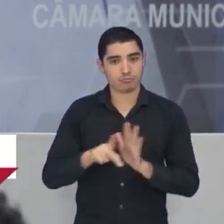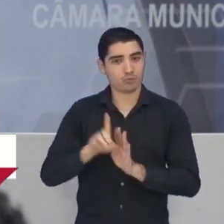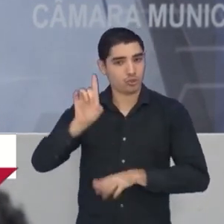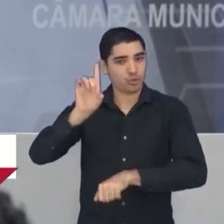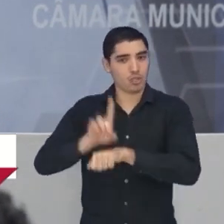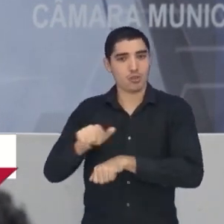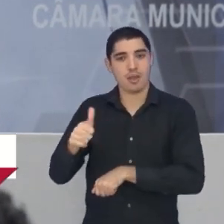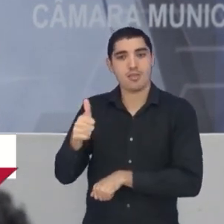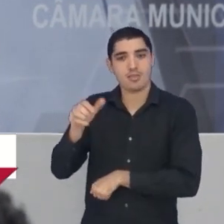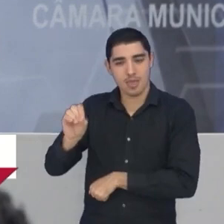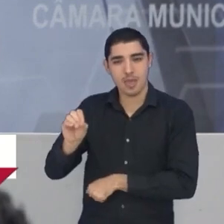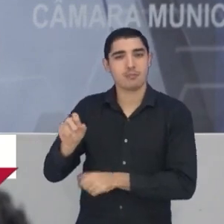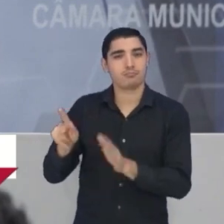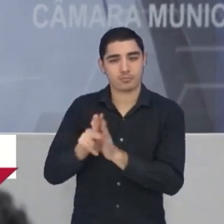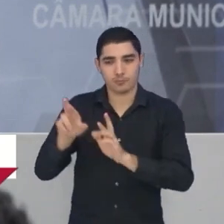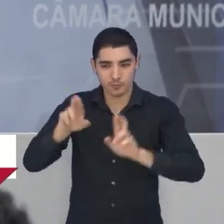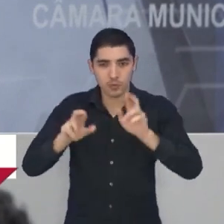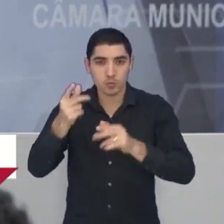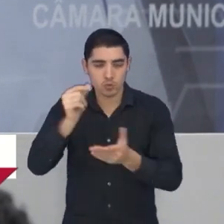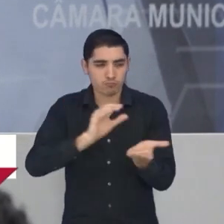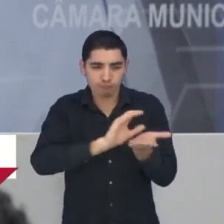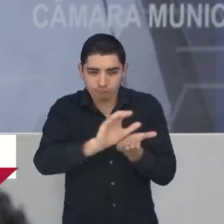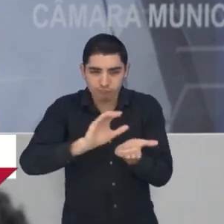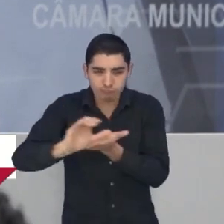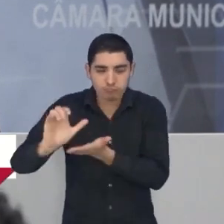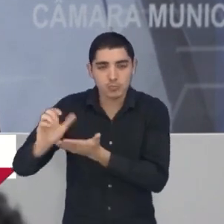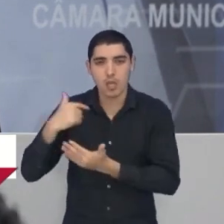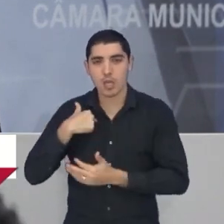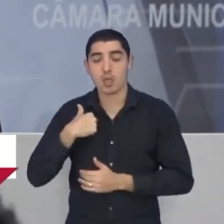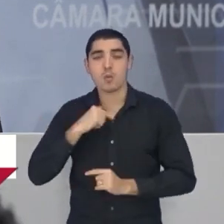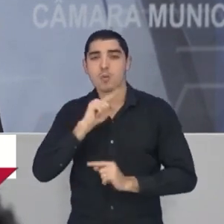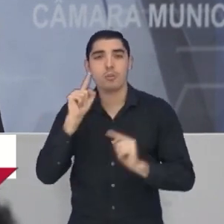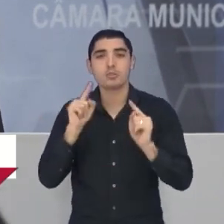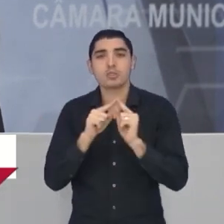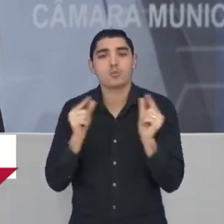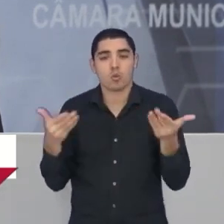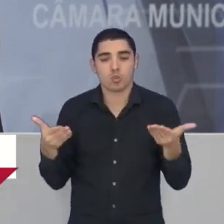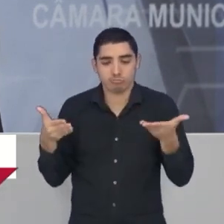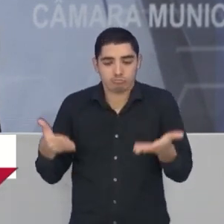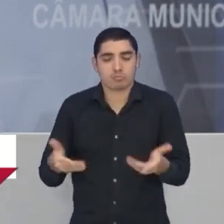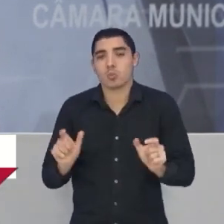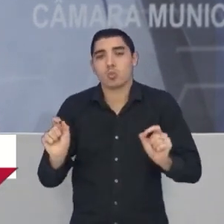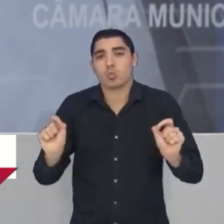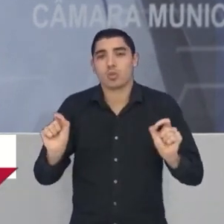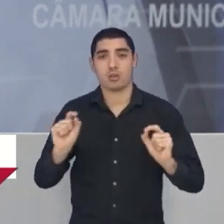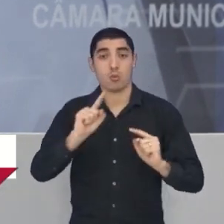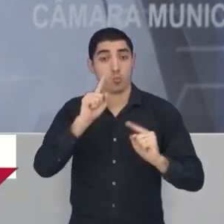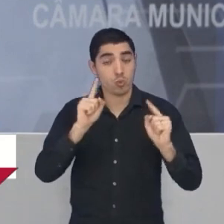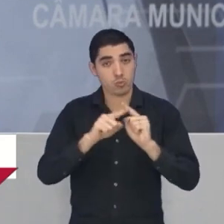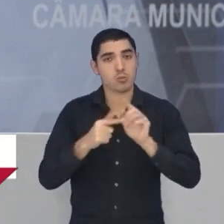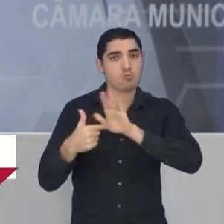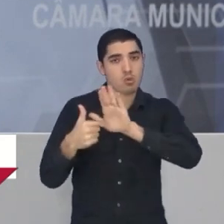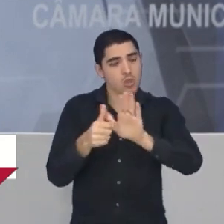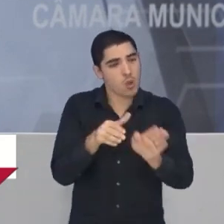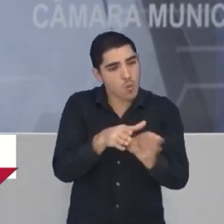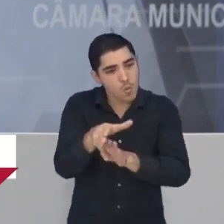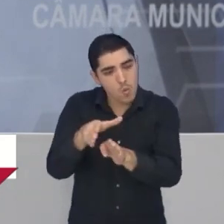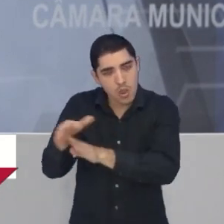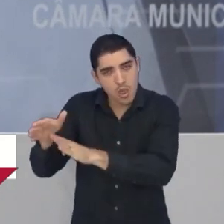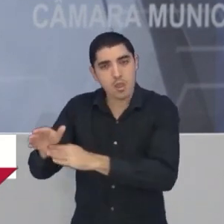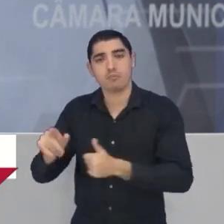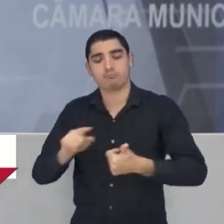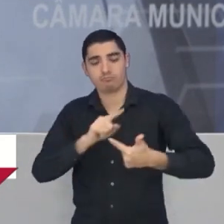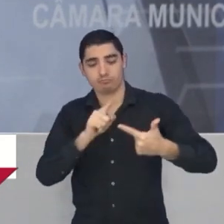fiscalização desses repasses e o meu objetivo aqui hoje é trazer para vocês algumas orientações importantes alguns